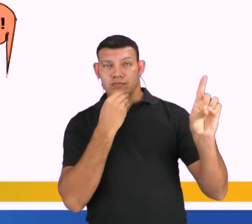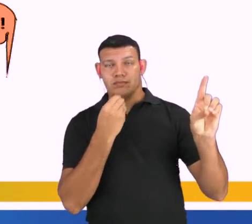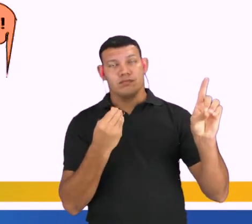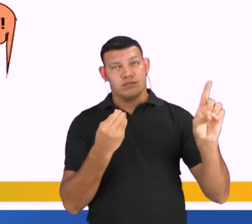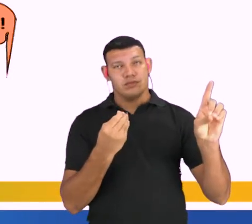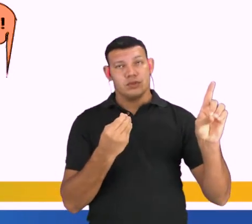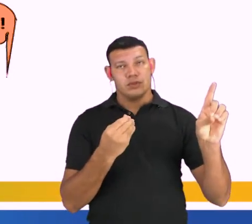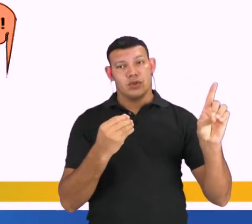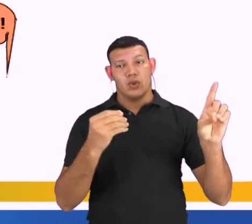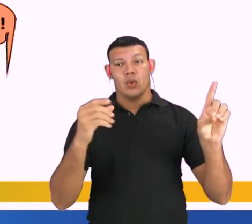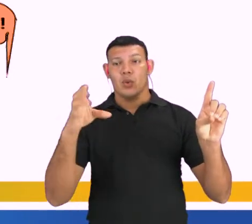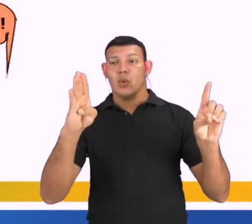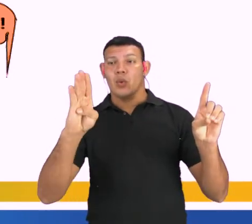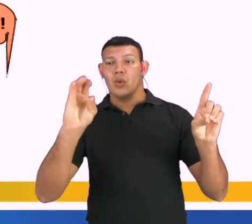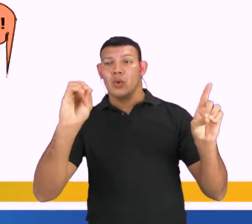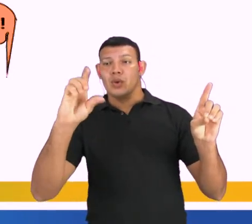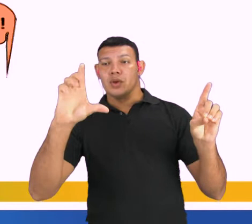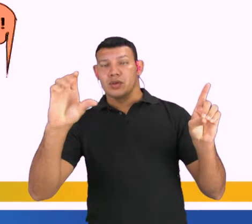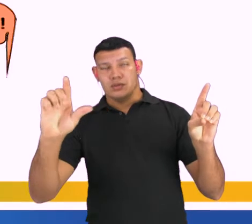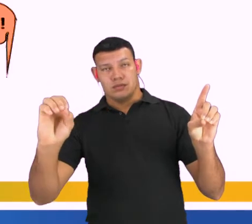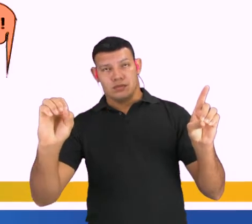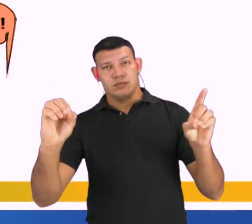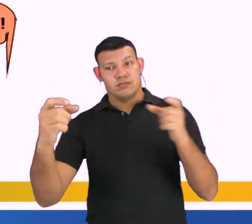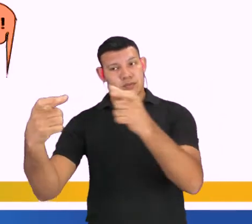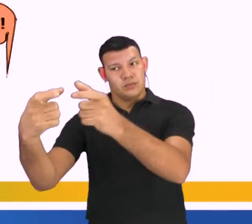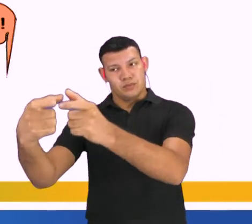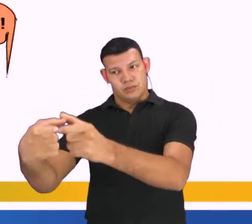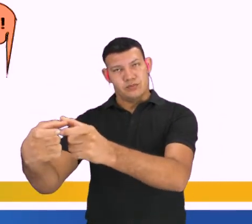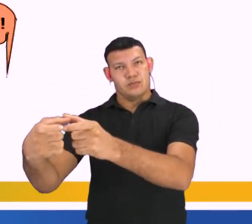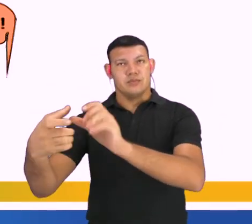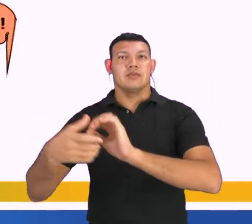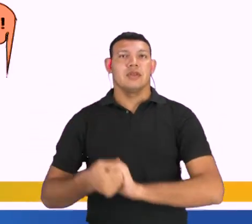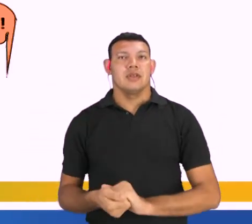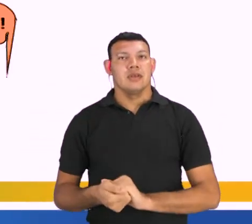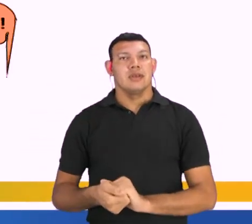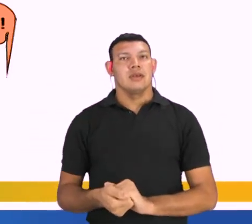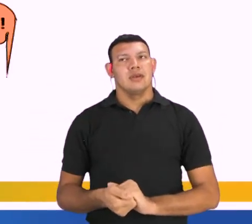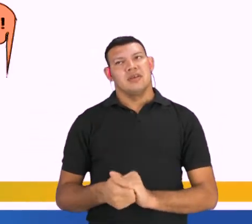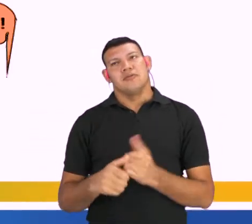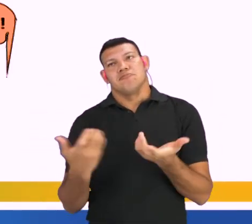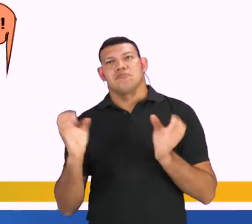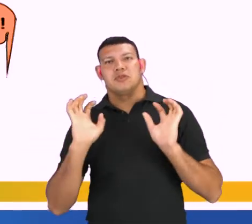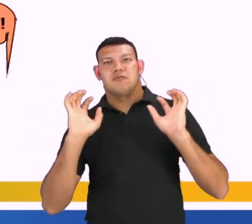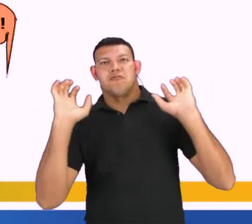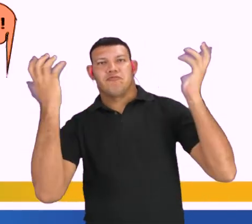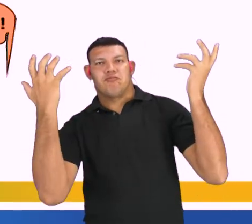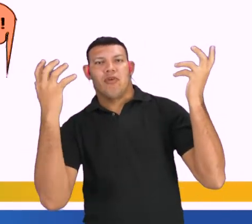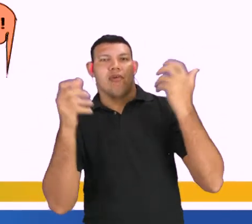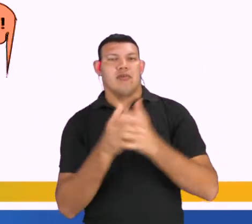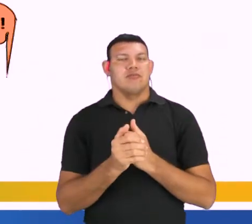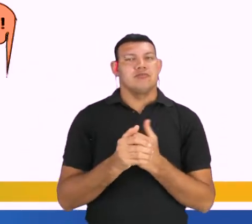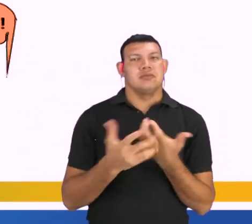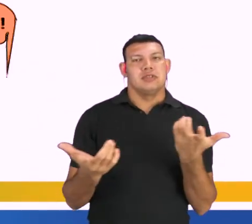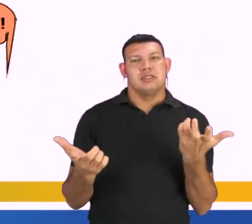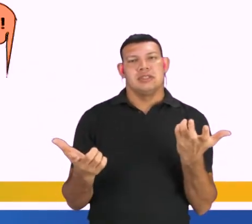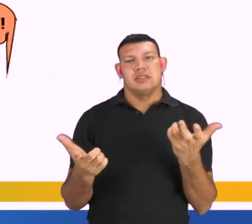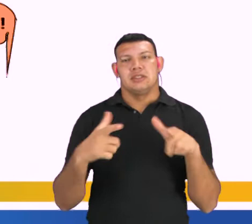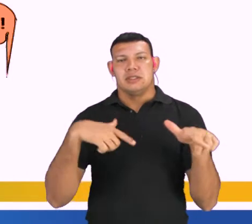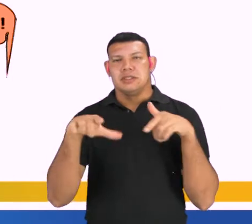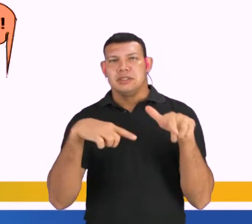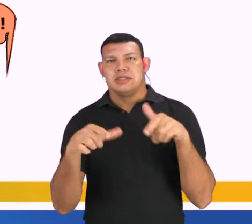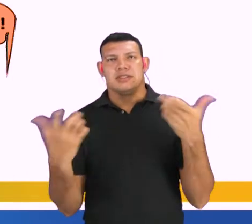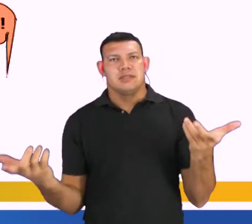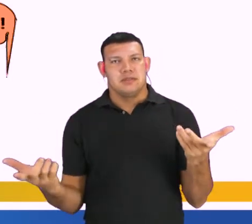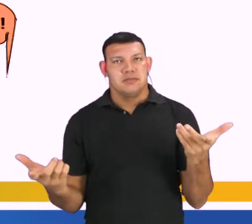trabalho, a cozinha, aquilo que eu estava falando sobre o autor precisar explicar o contexto onde ocorre a cena